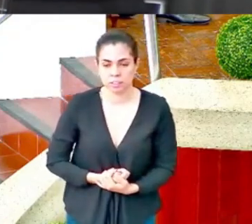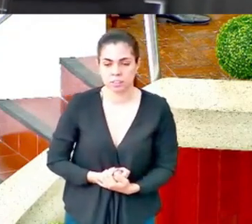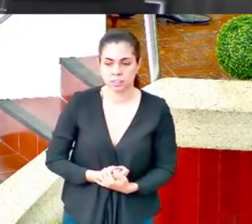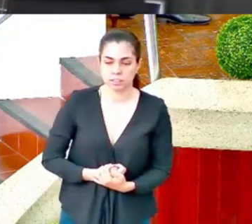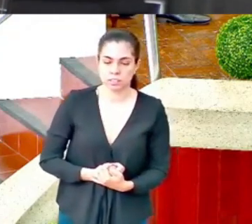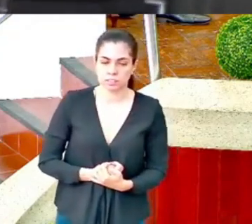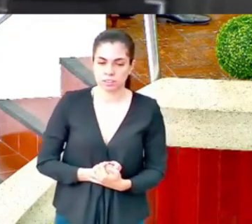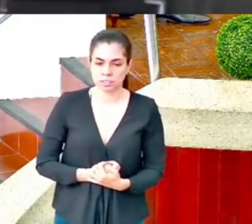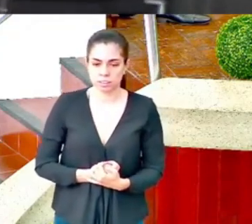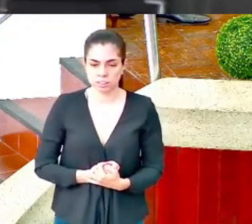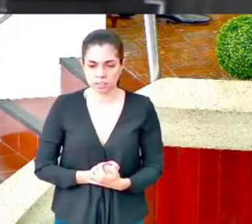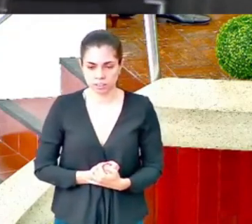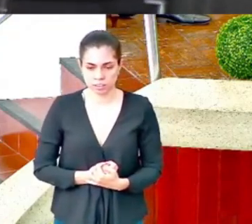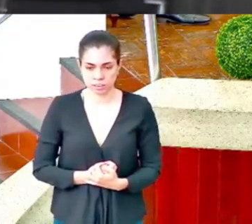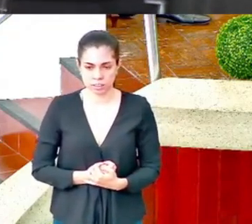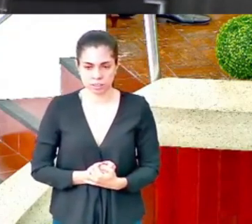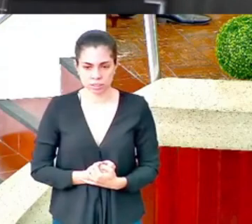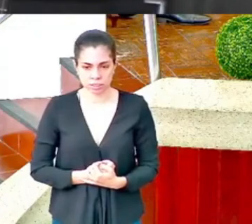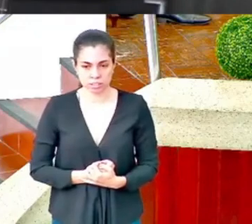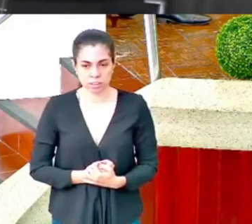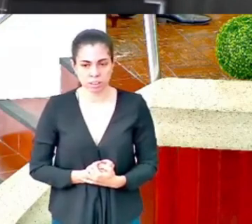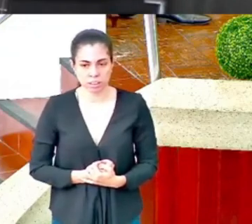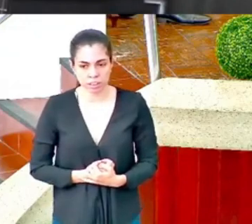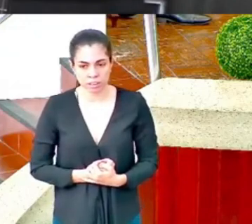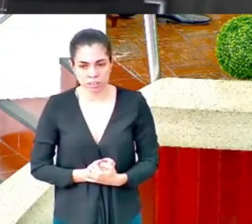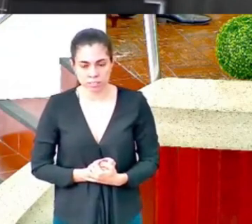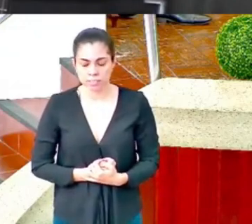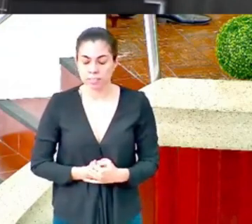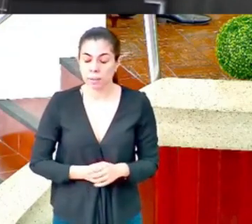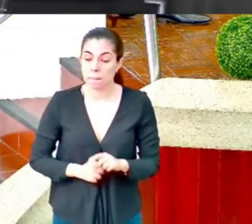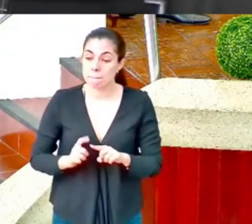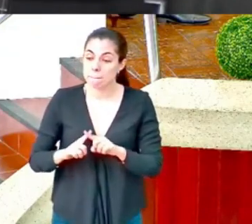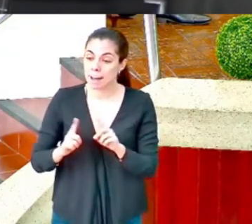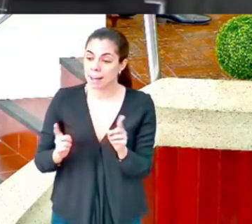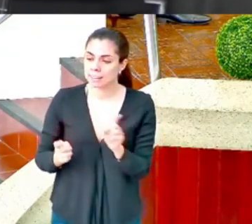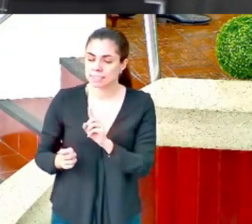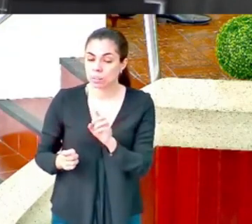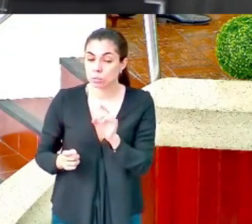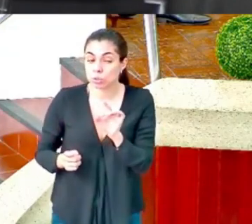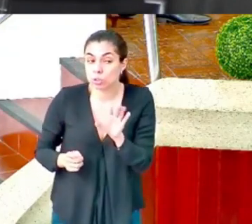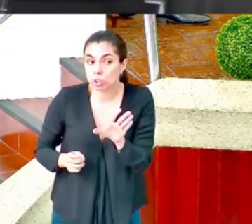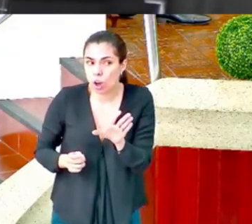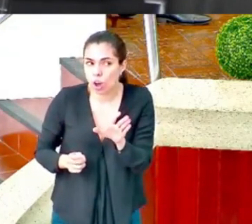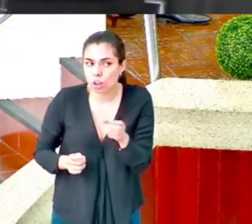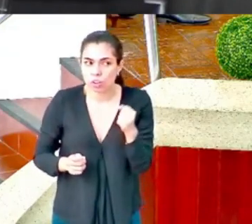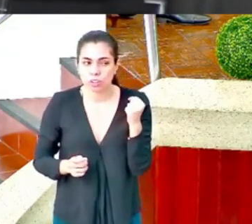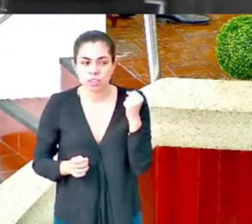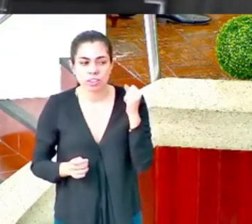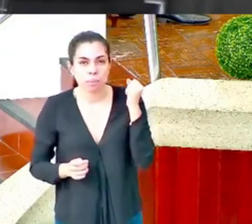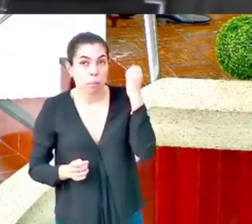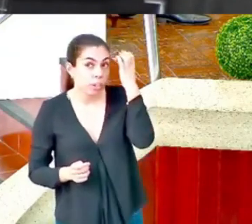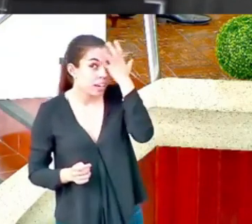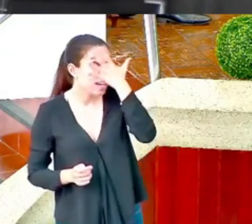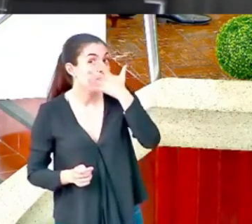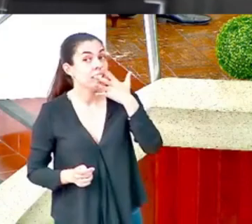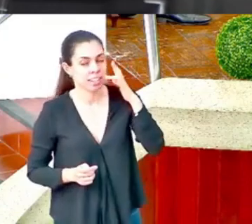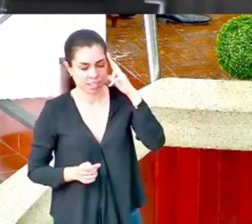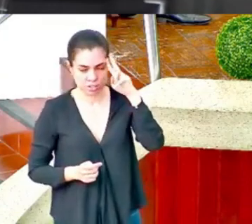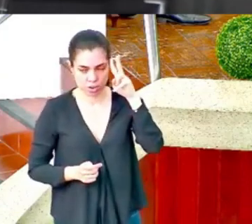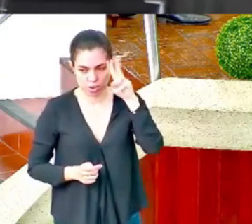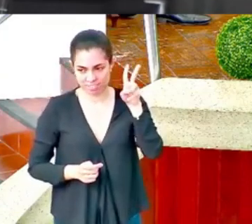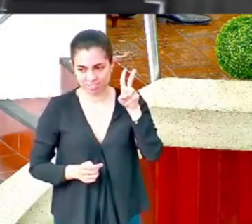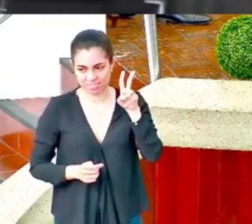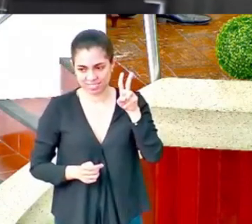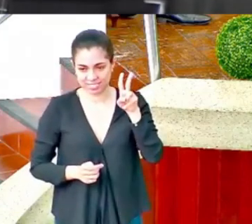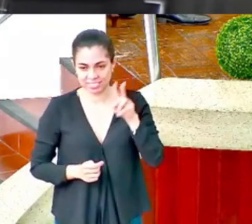proeminência ele falar para todo o povo. É uma linda história. É mais fácil olhar para um texto assim e admirá-lo como história. Mas esse